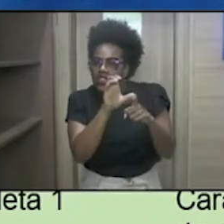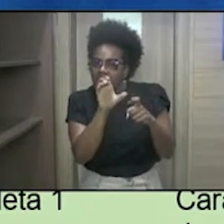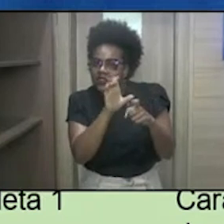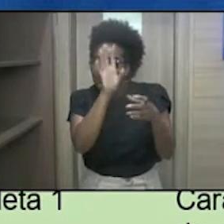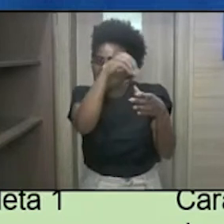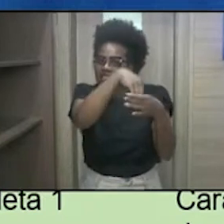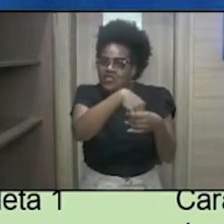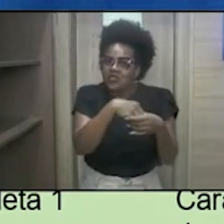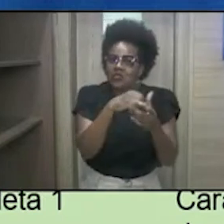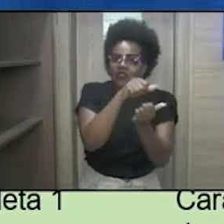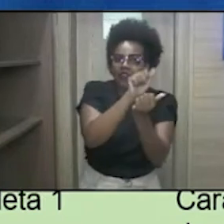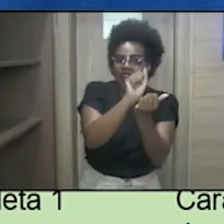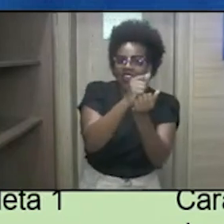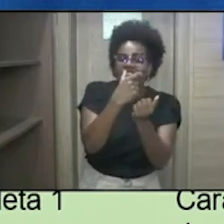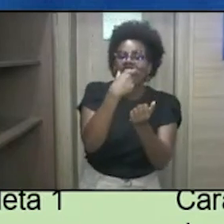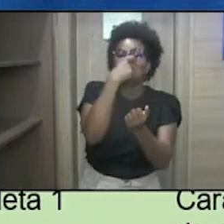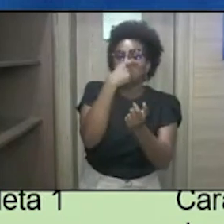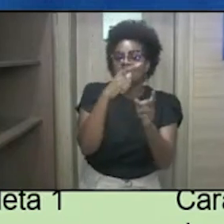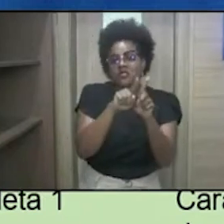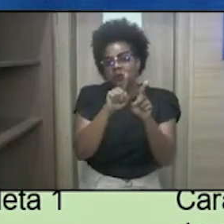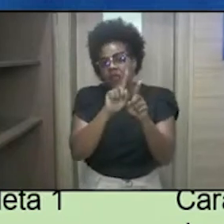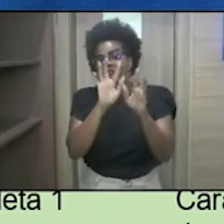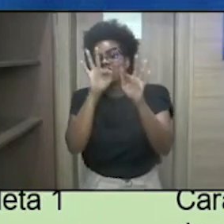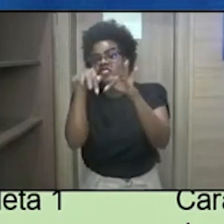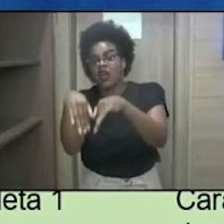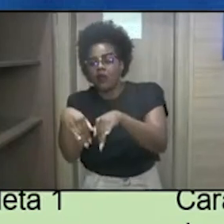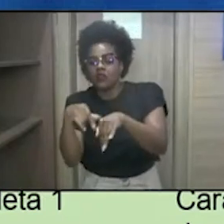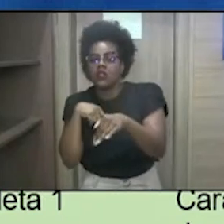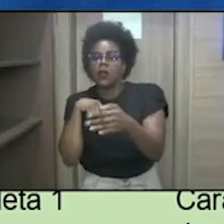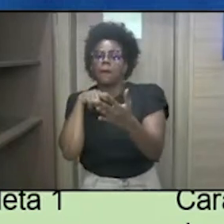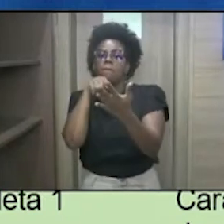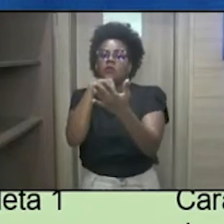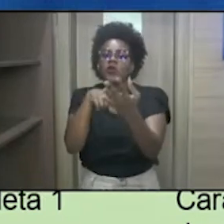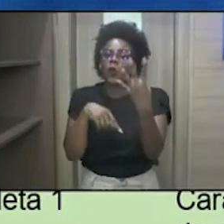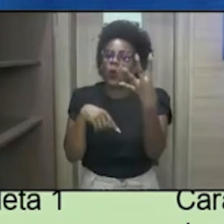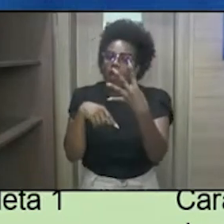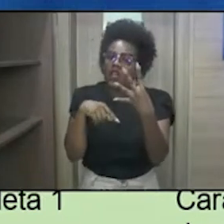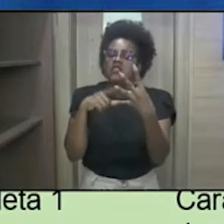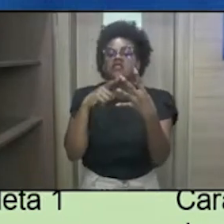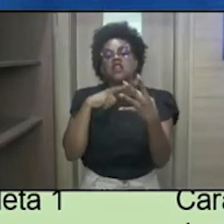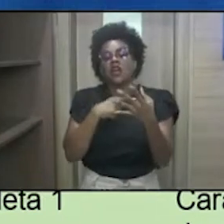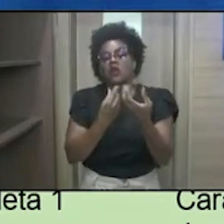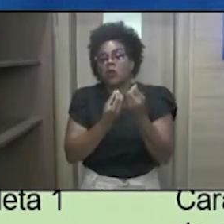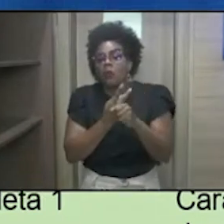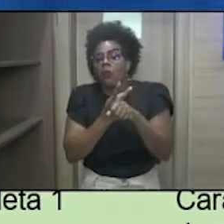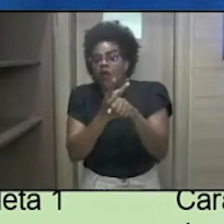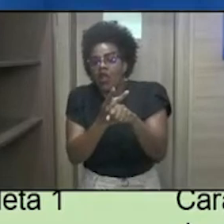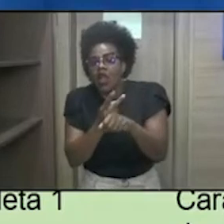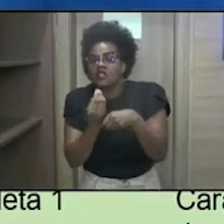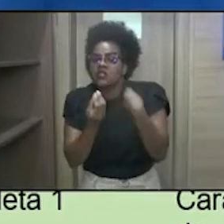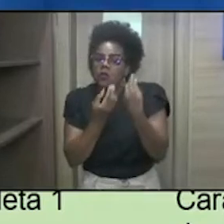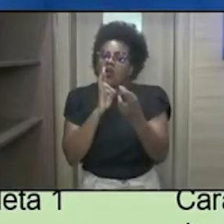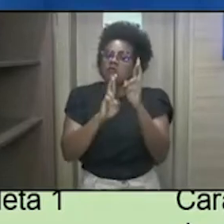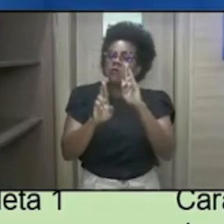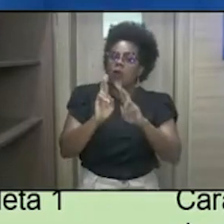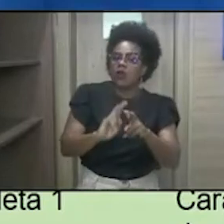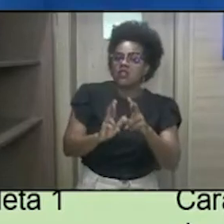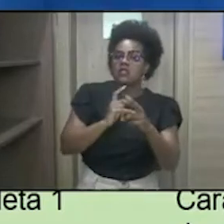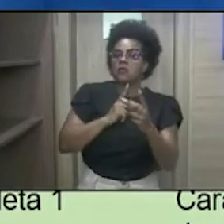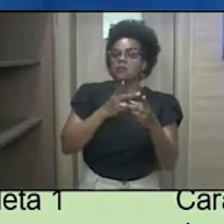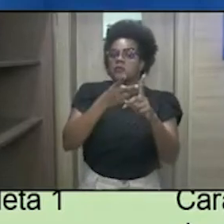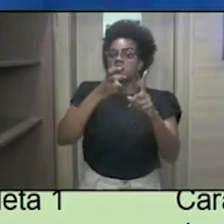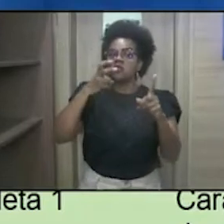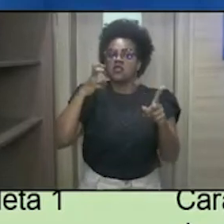elemento muito crítico. E, por fim, a gente tem uma meta 4 que está em curso, que buscou levar esses resultados, uma perspectiva na ciência